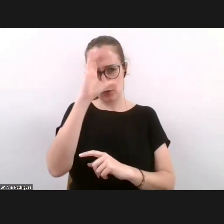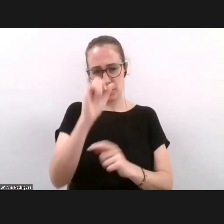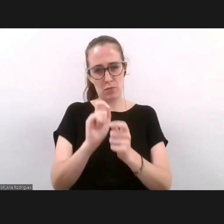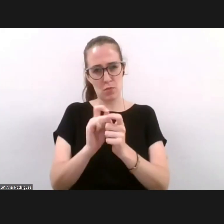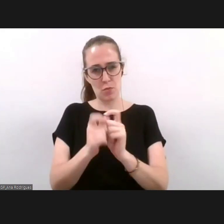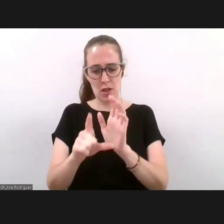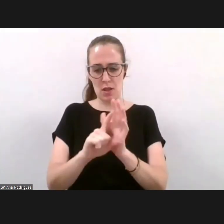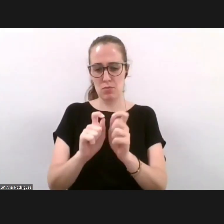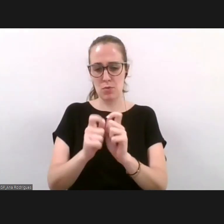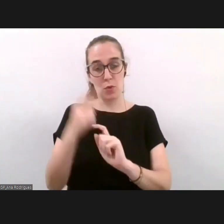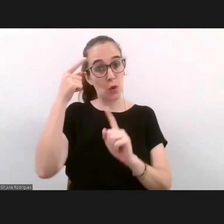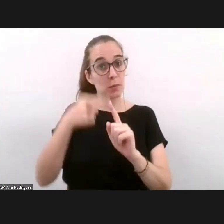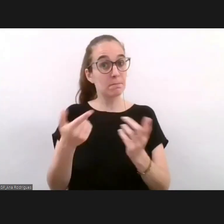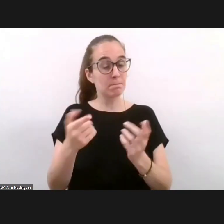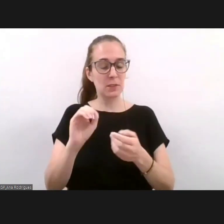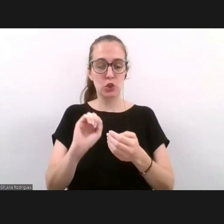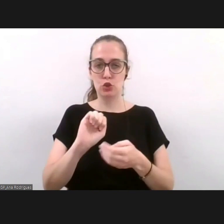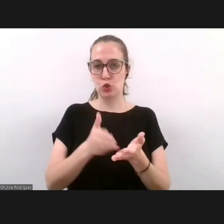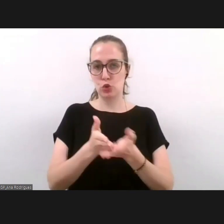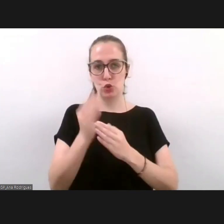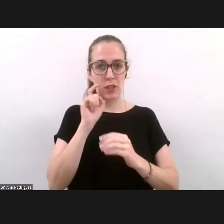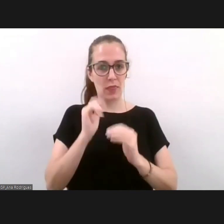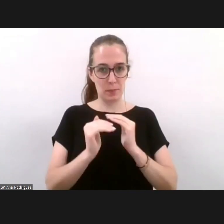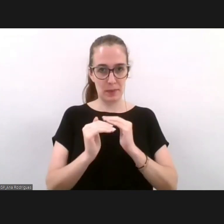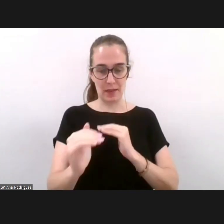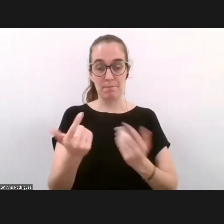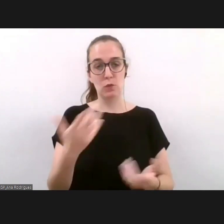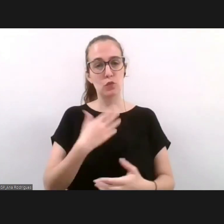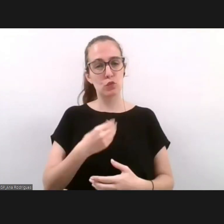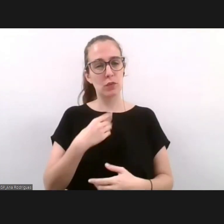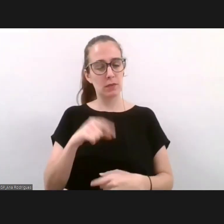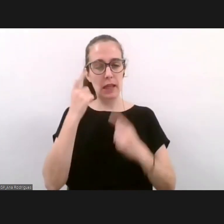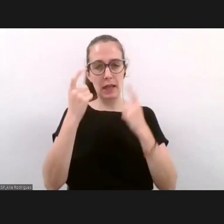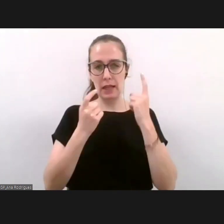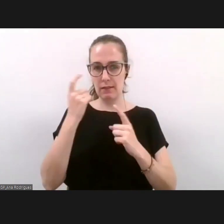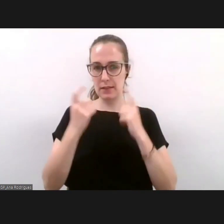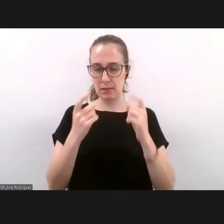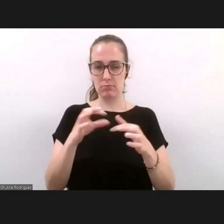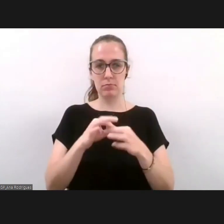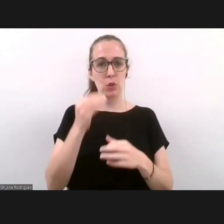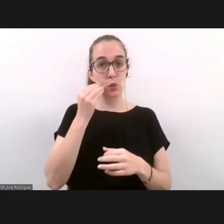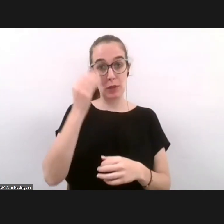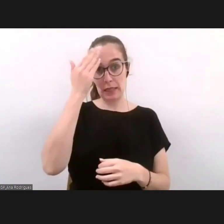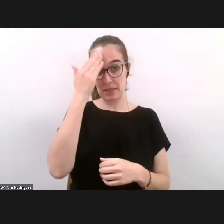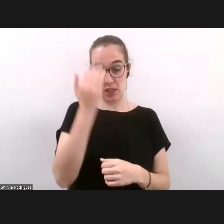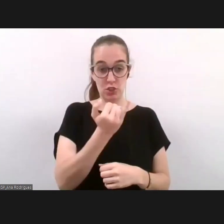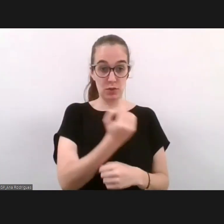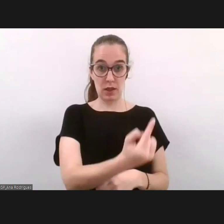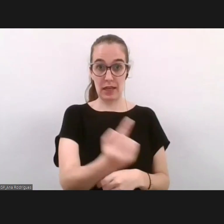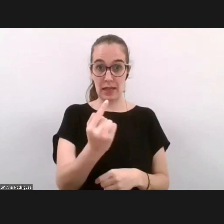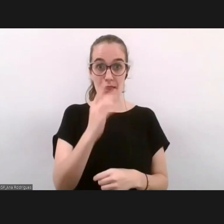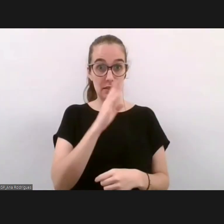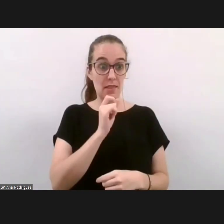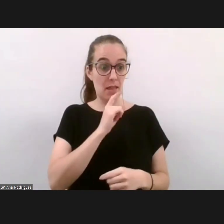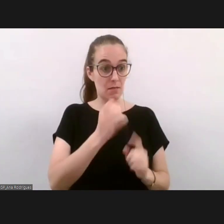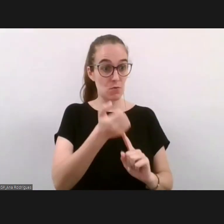objetivo central deste webinar. Propomos a reflexão sobre as prioridades em matéria de capacidade institucional para implementar os ODS